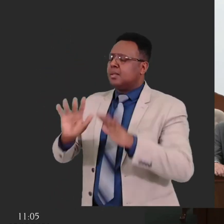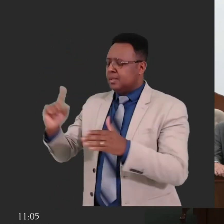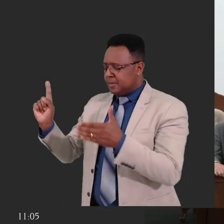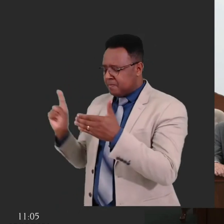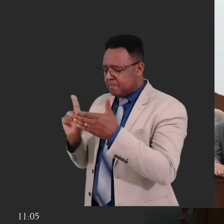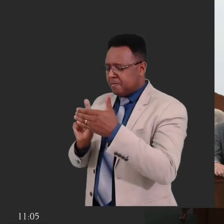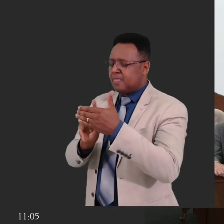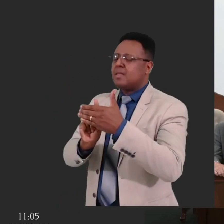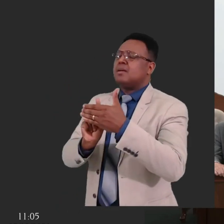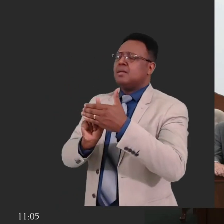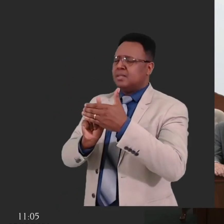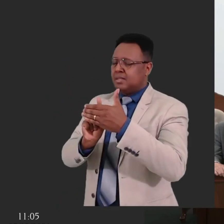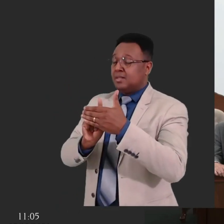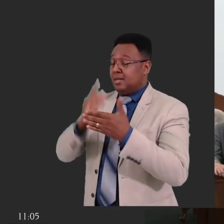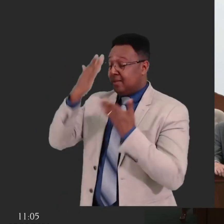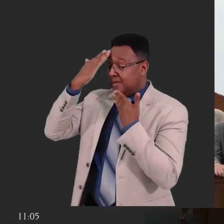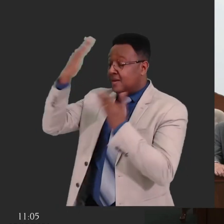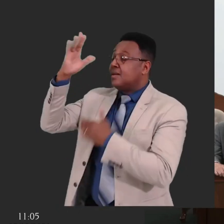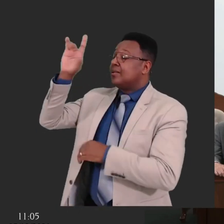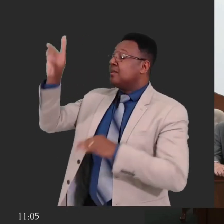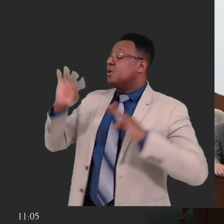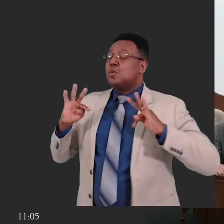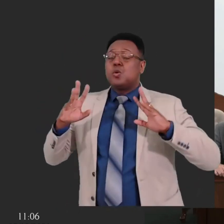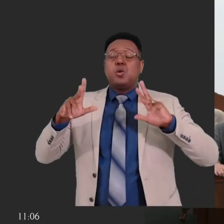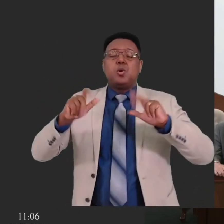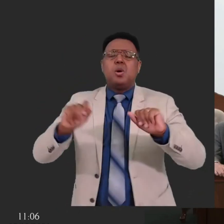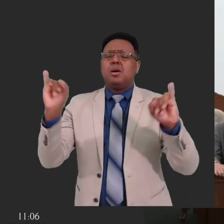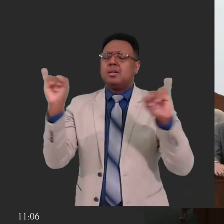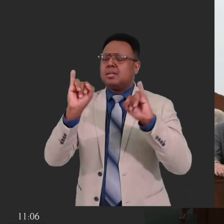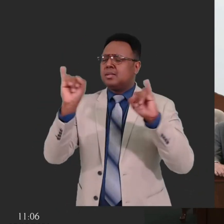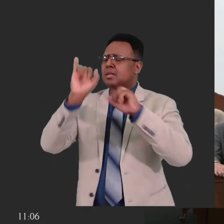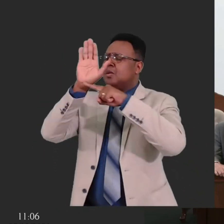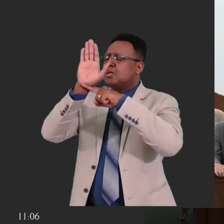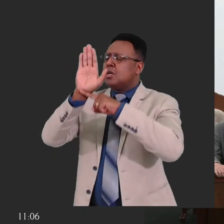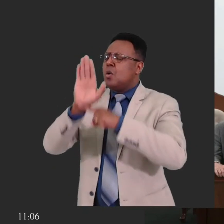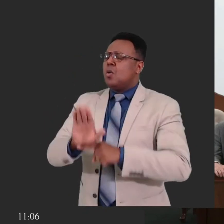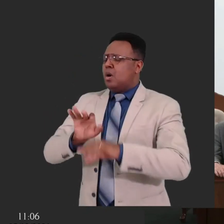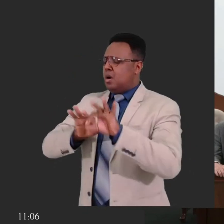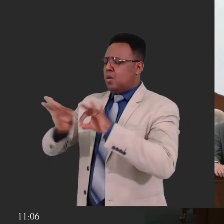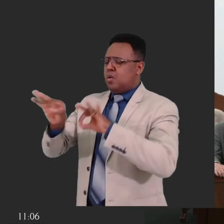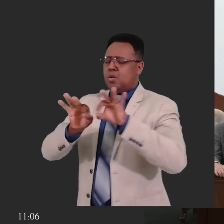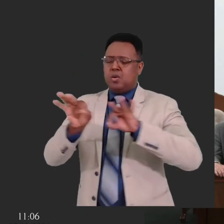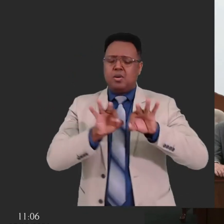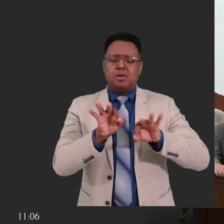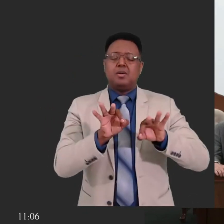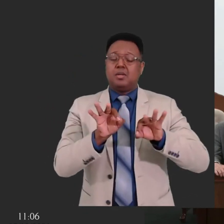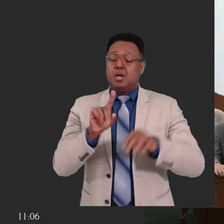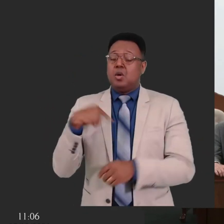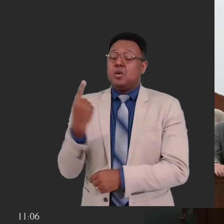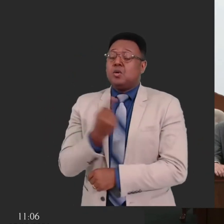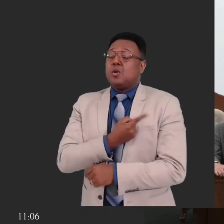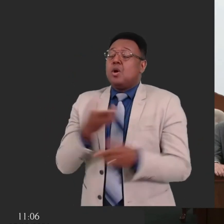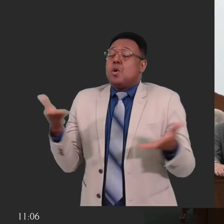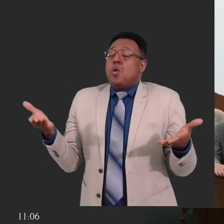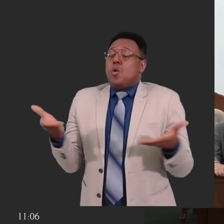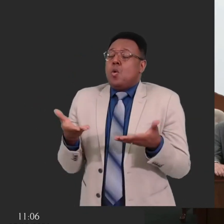colaboraram, Senhor, agora nós vamos voltar contente, em paz, glória, abençoado por esta